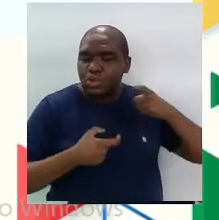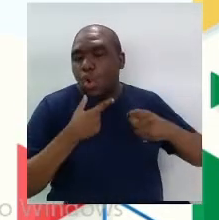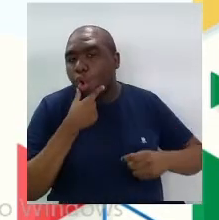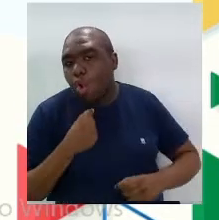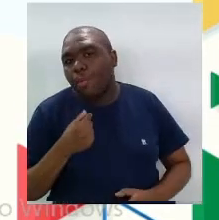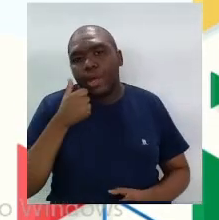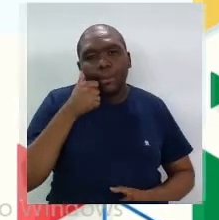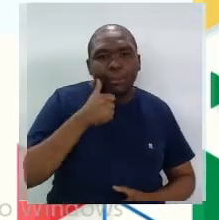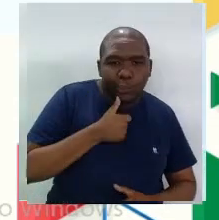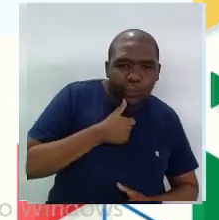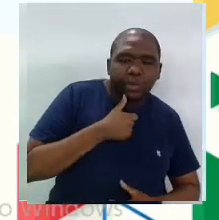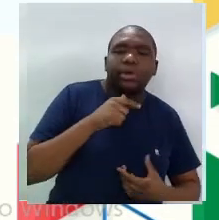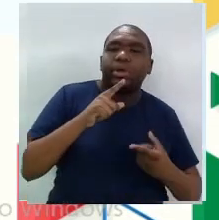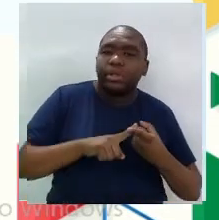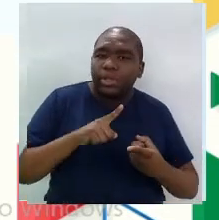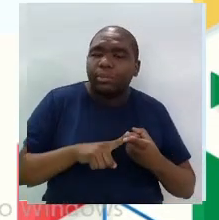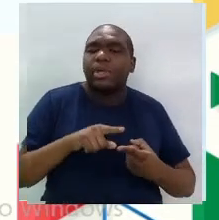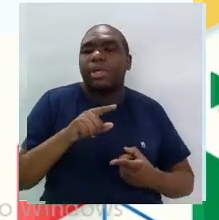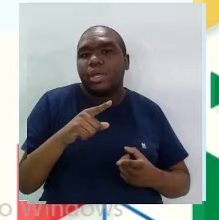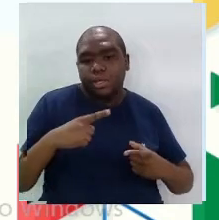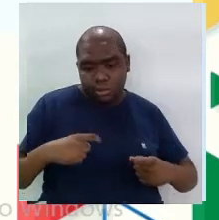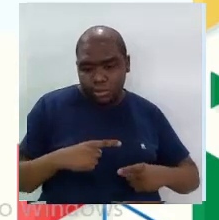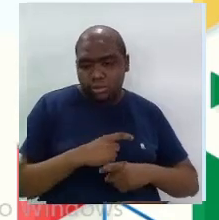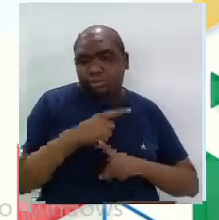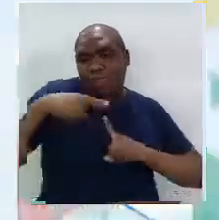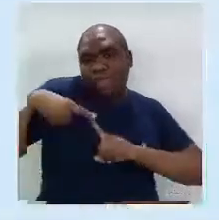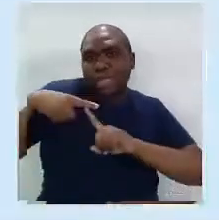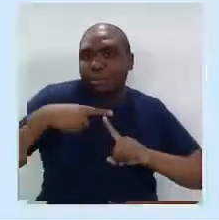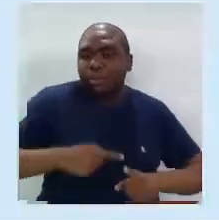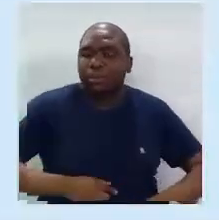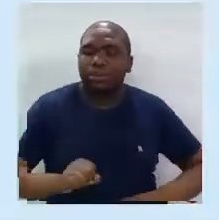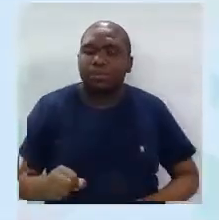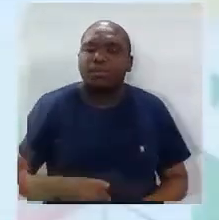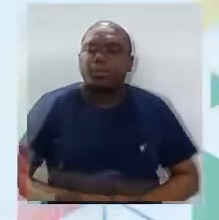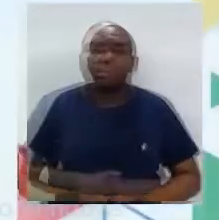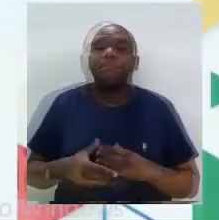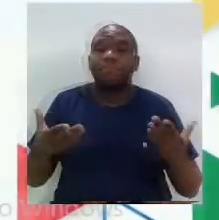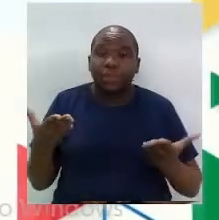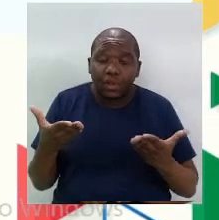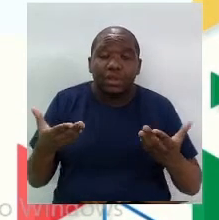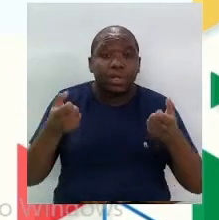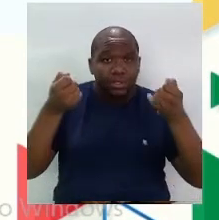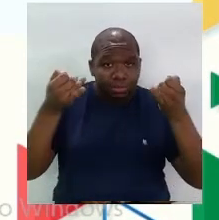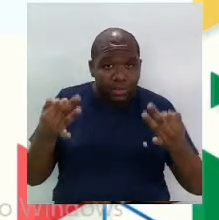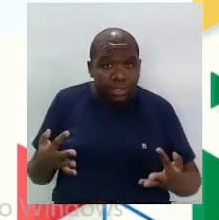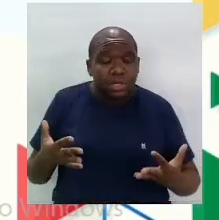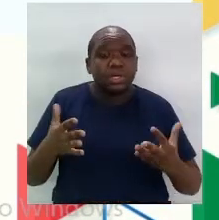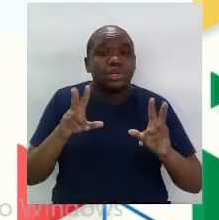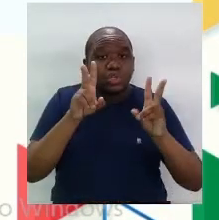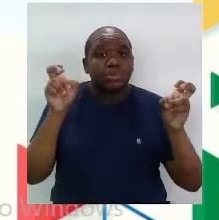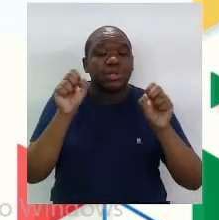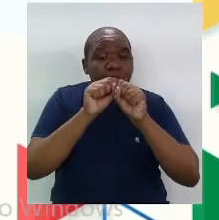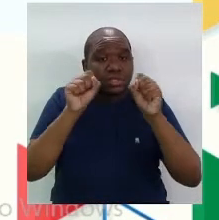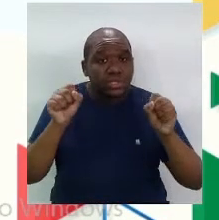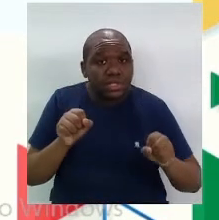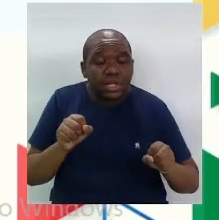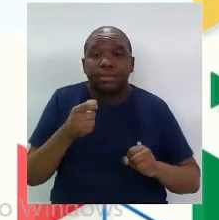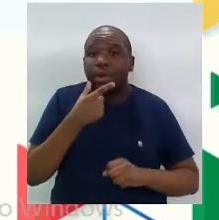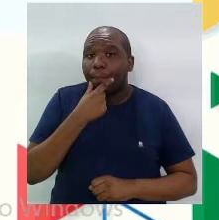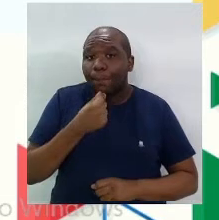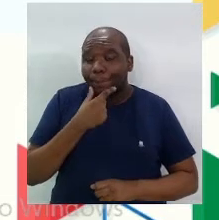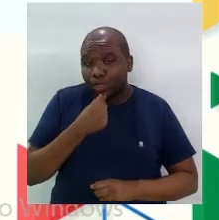a diferenciação sexual e a espermatogênese. Bora agora falar sobre o